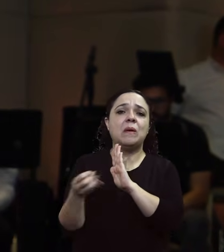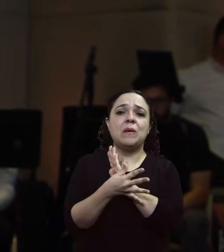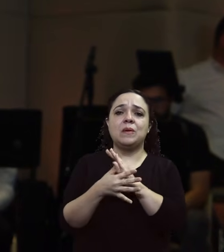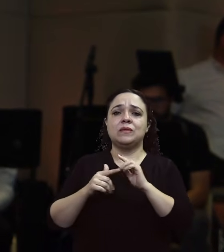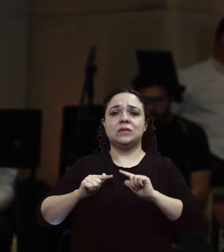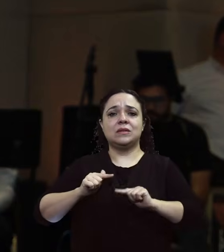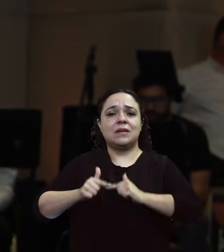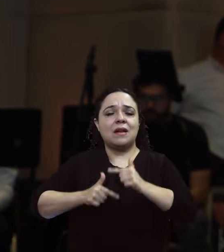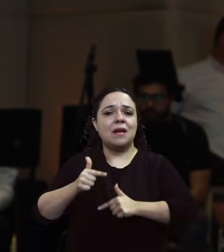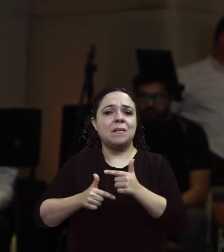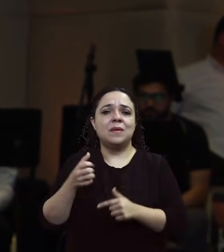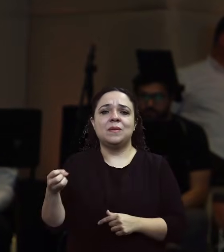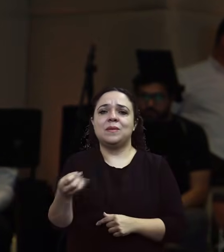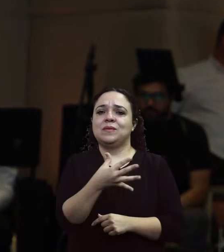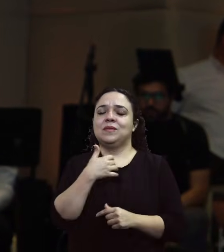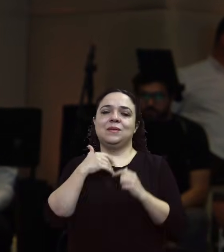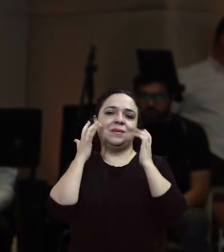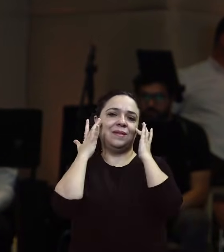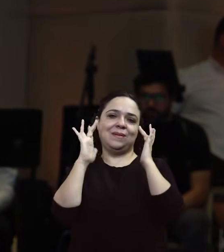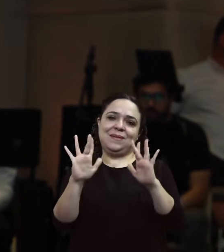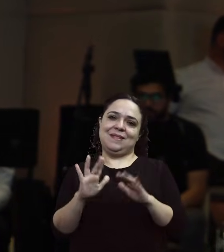eu não sei.